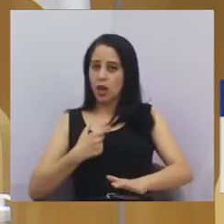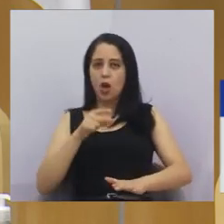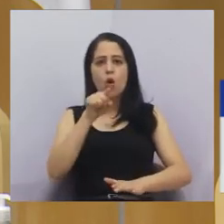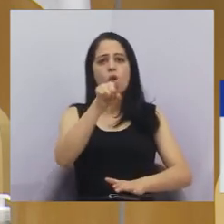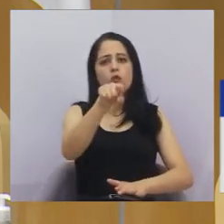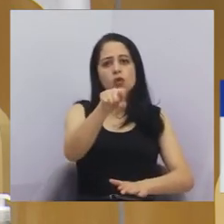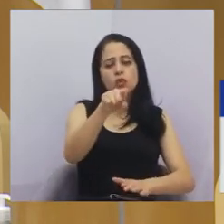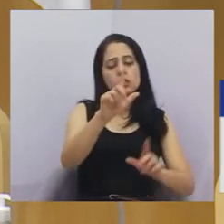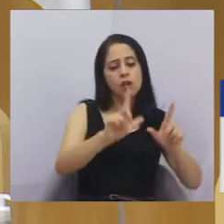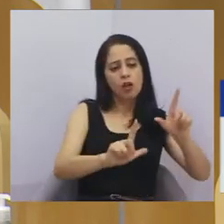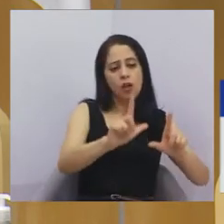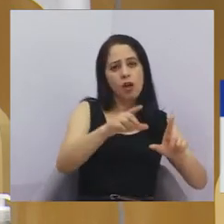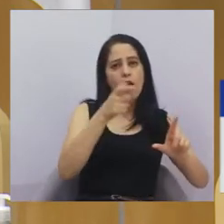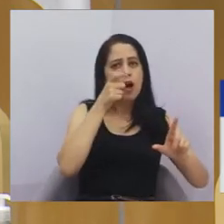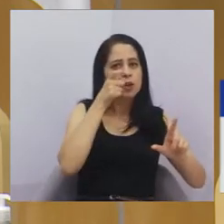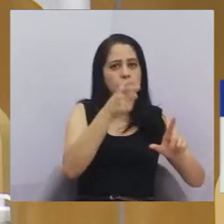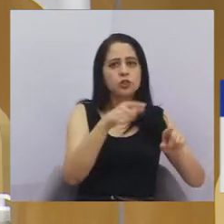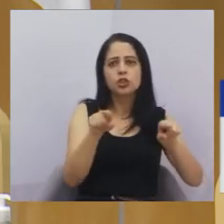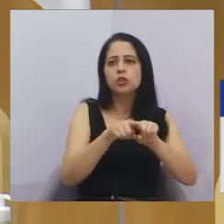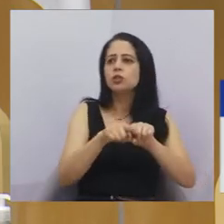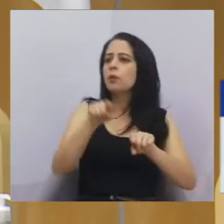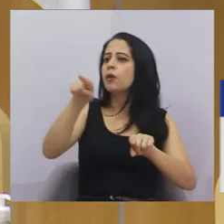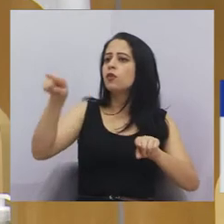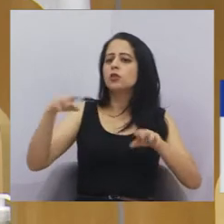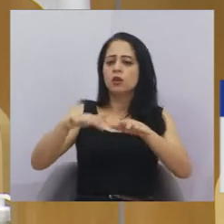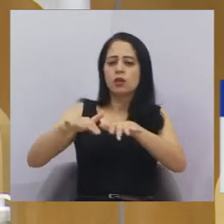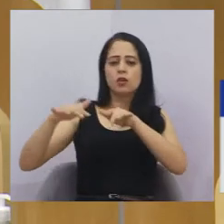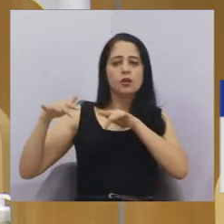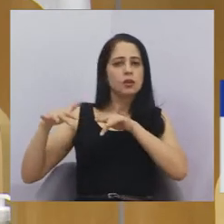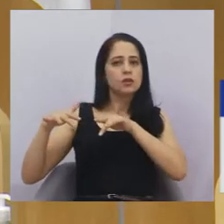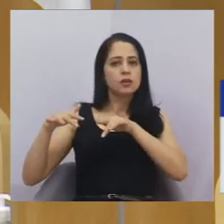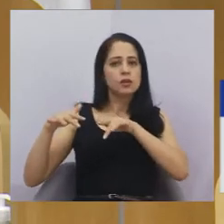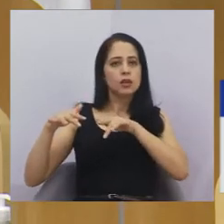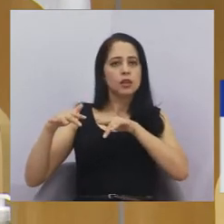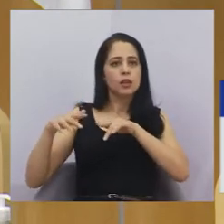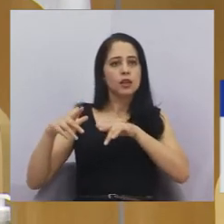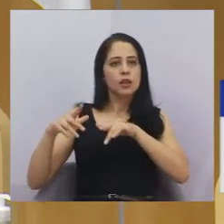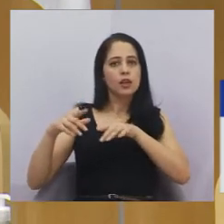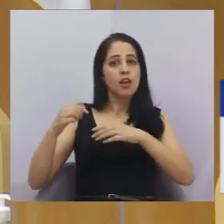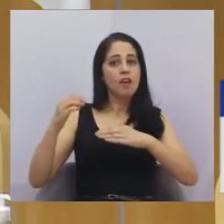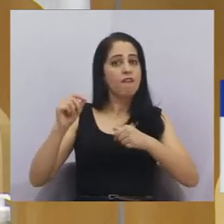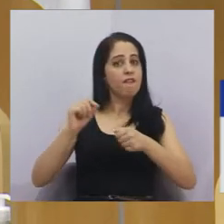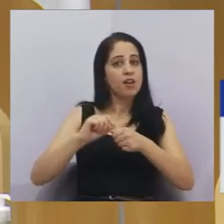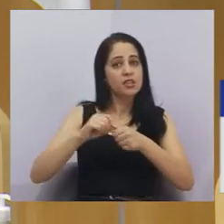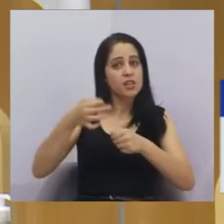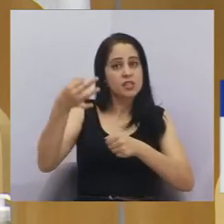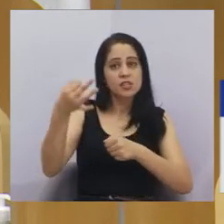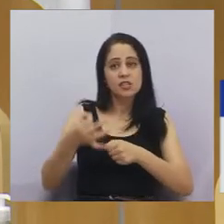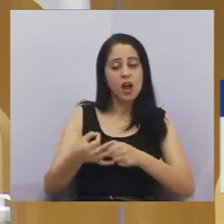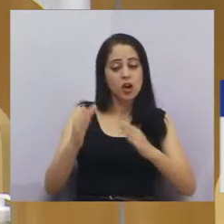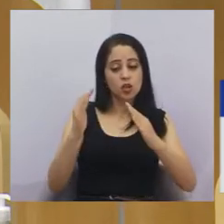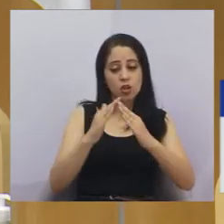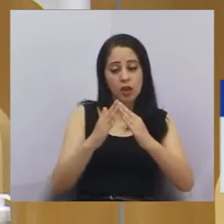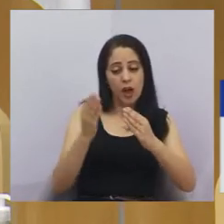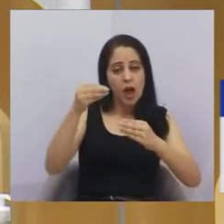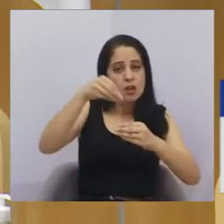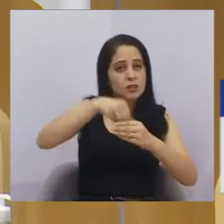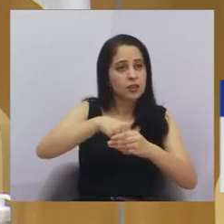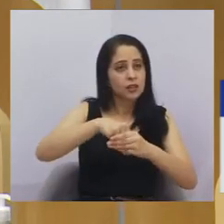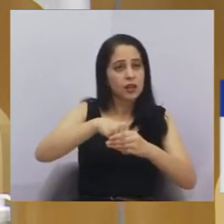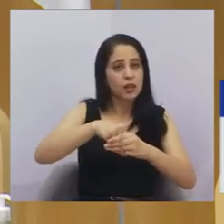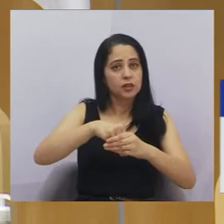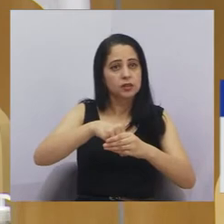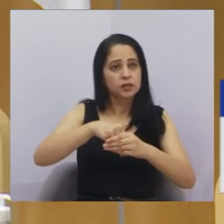galerias, fizer o seu papel como formador dentro de casa, com as nossas crianças. Quando a gente tiver um